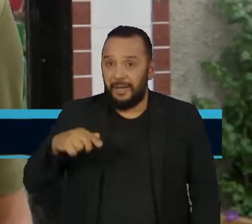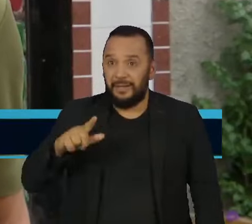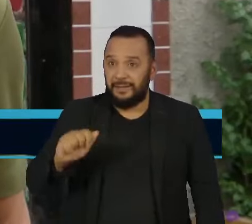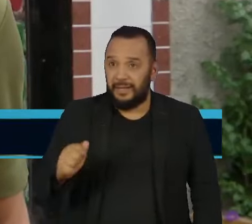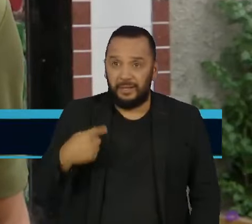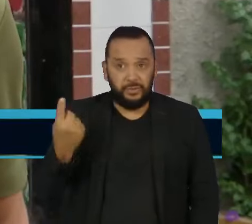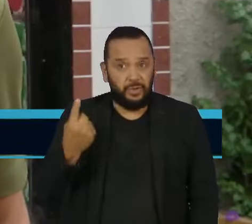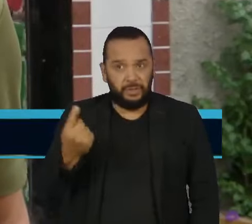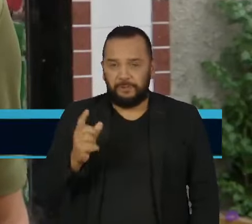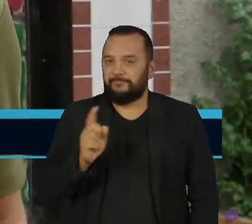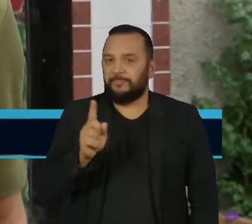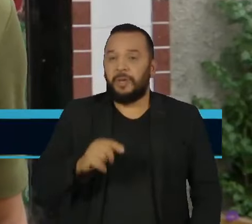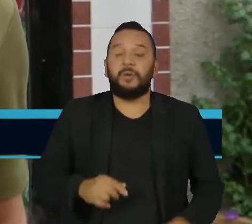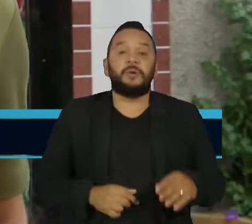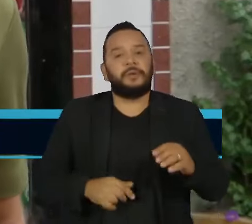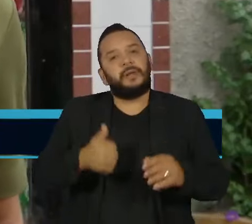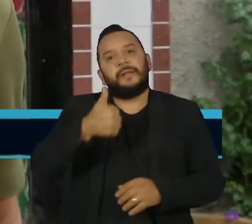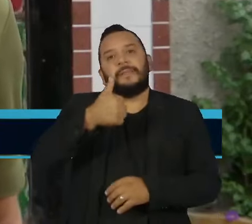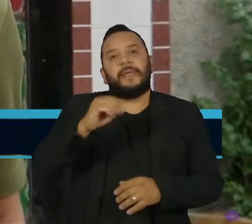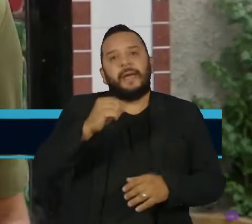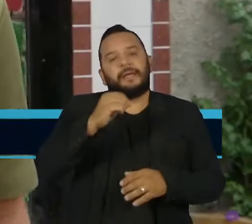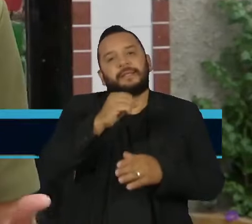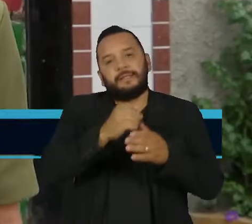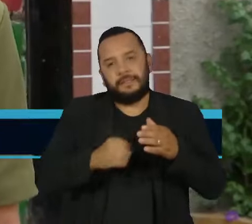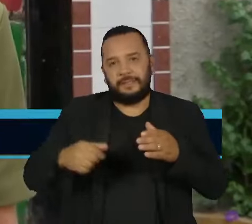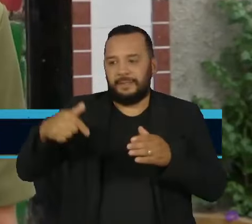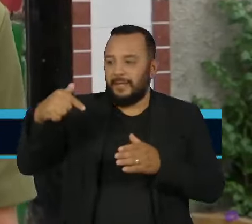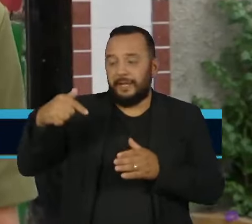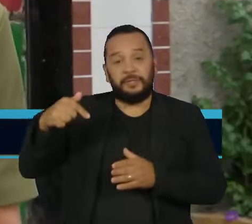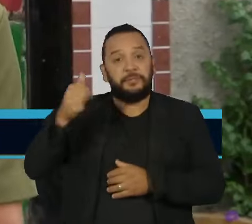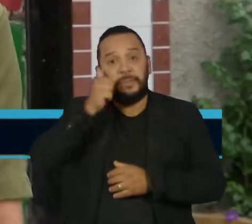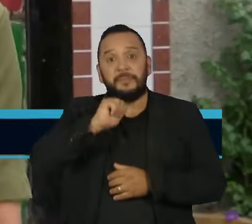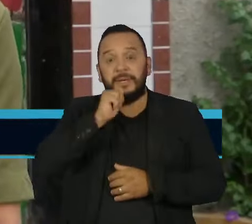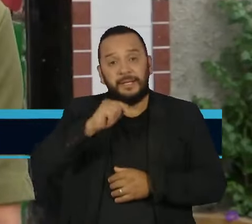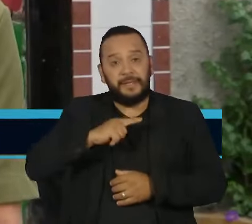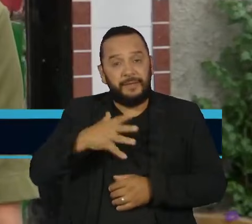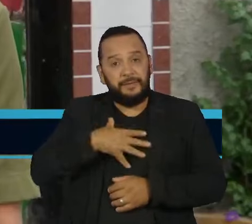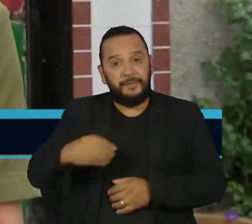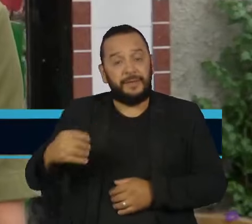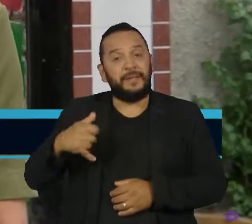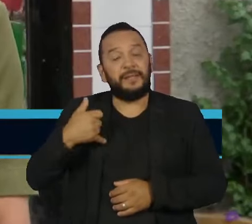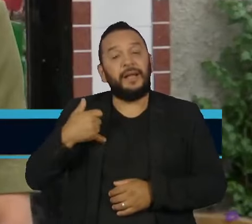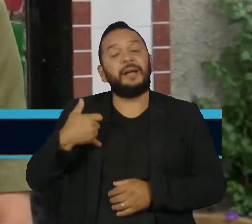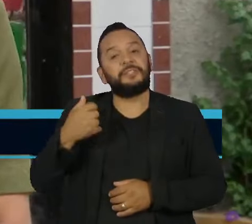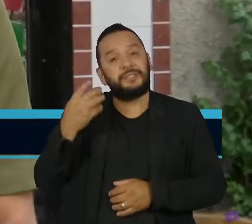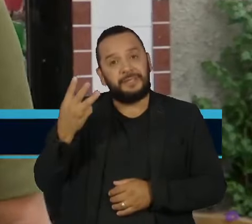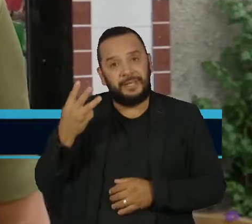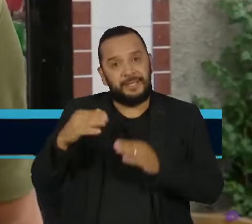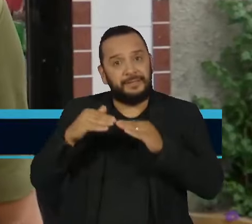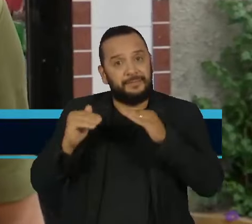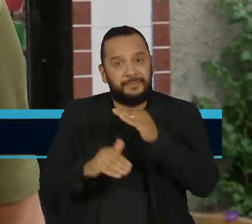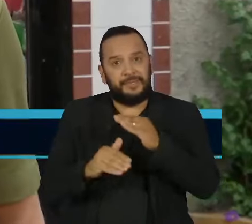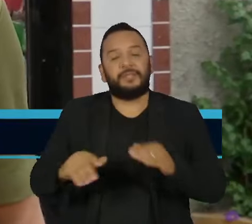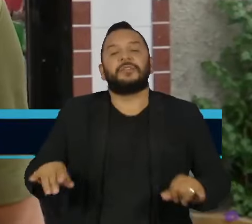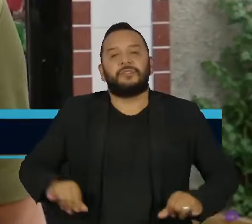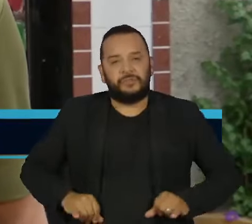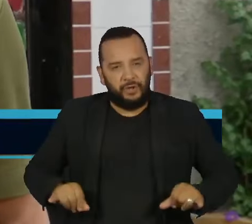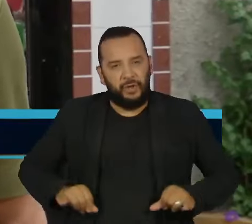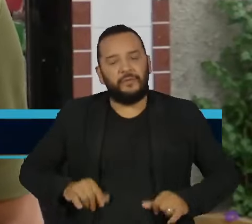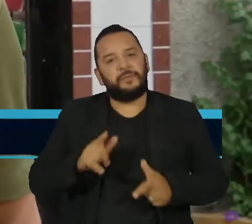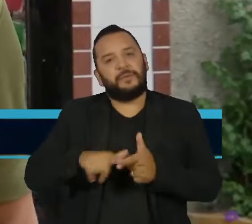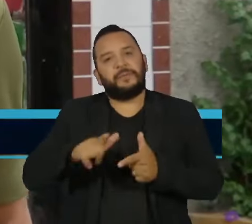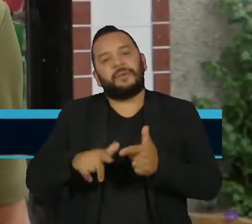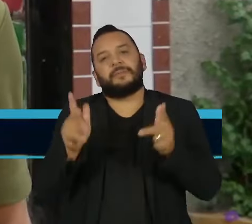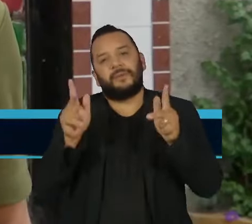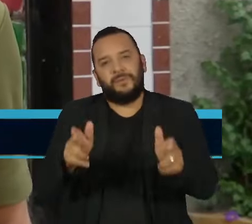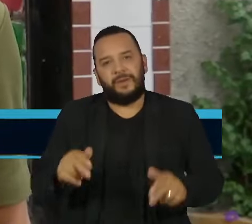sozinha. Pelo menos 7 a cada 10 mães brasileiras que têm filhos menores de 3 anos de idade sofrem com o mesmo problema.